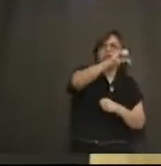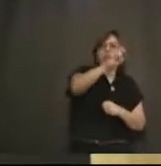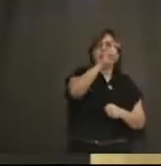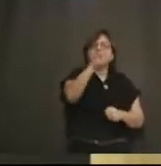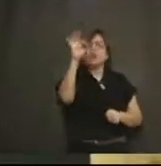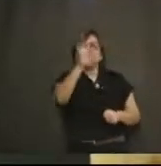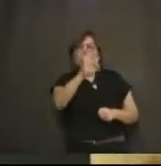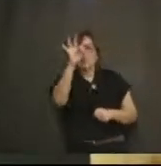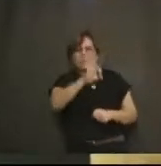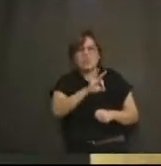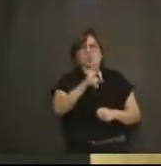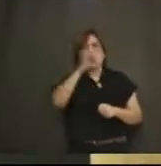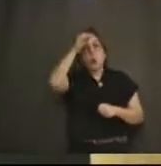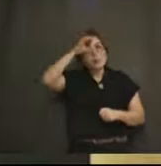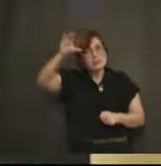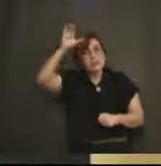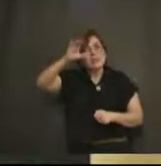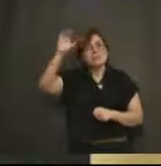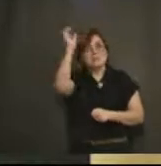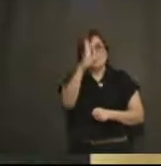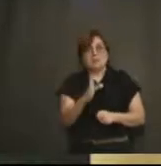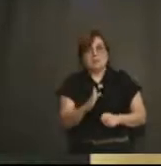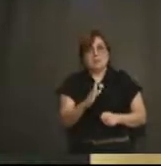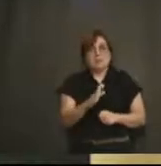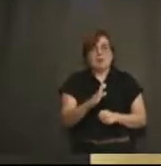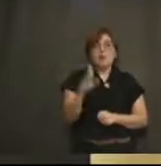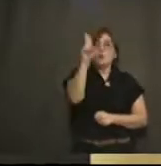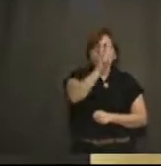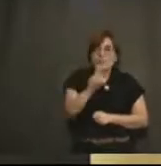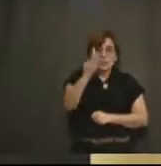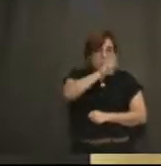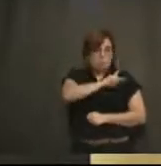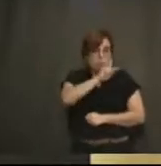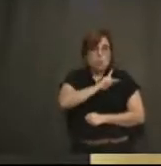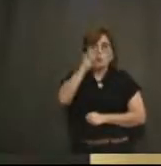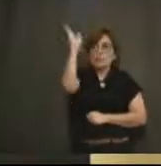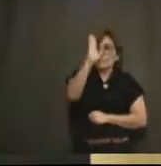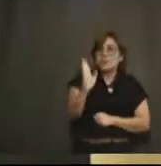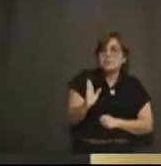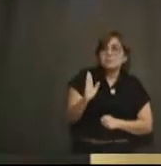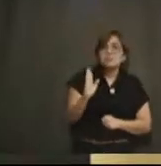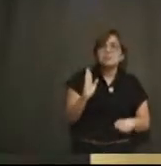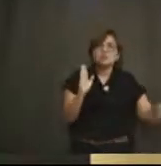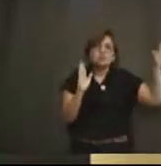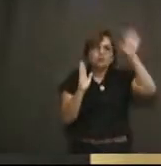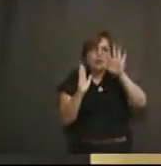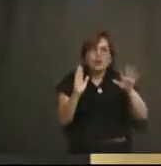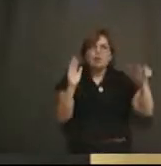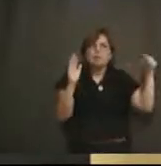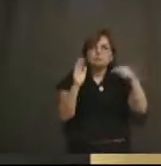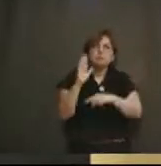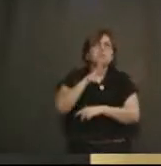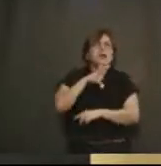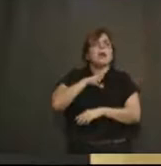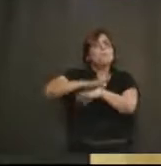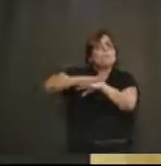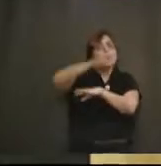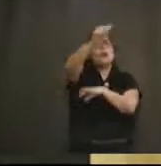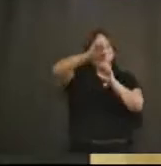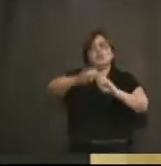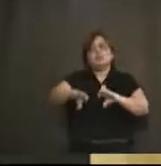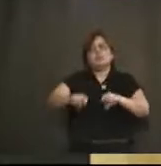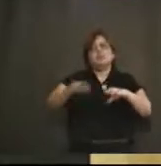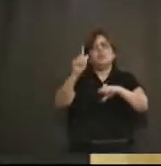ciência brasileira. As universidades públicas brasileiras têm o melhor ensino na graduação, o melhor ensino